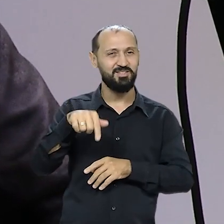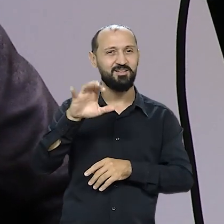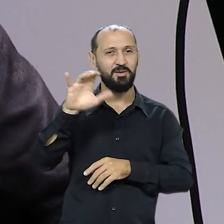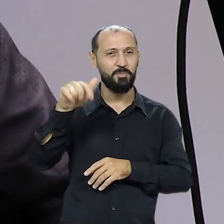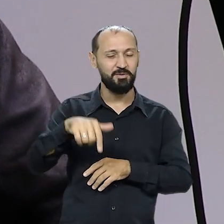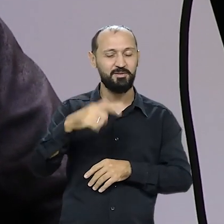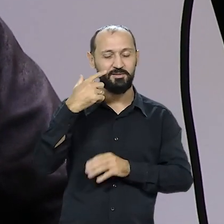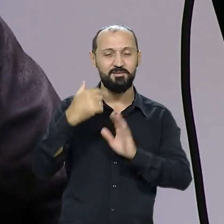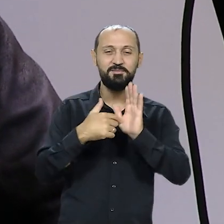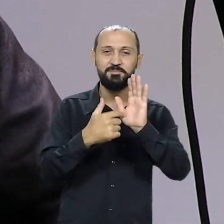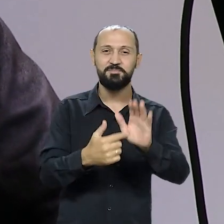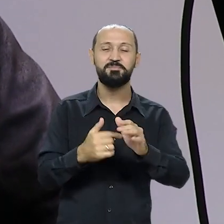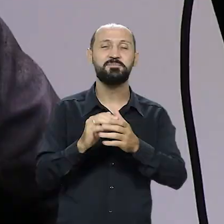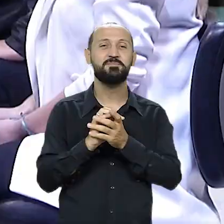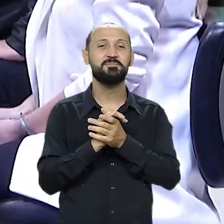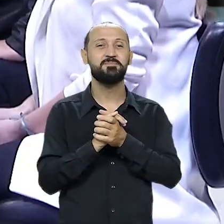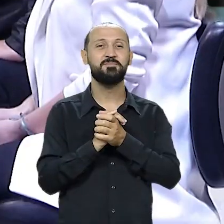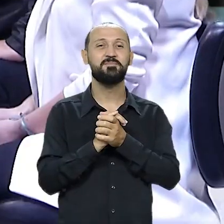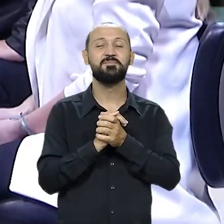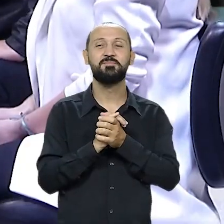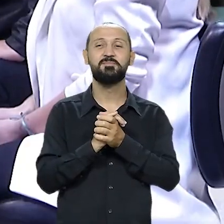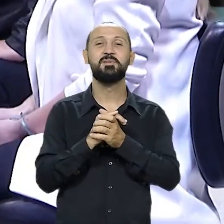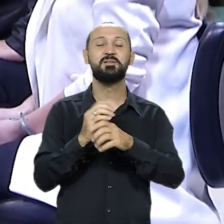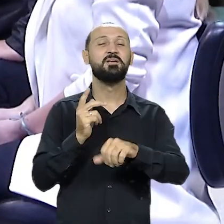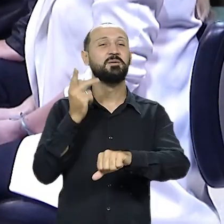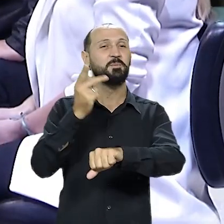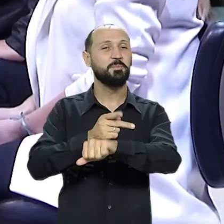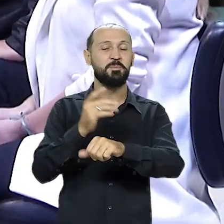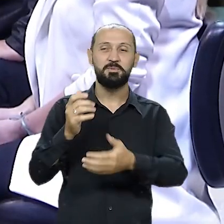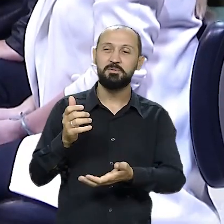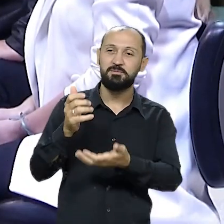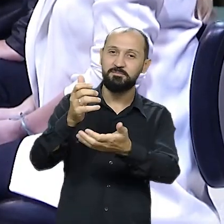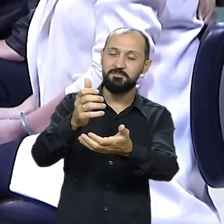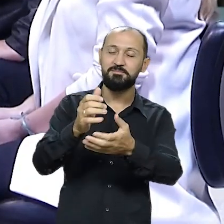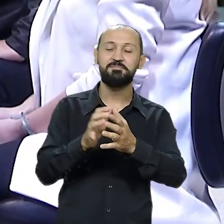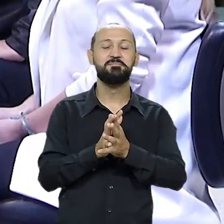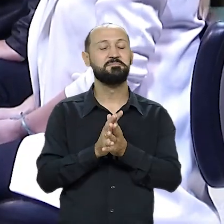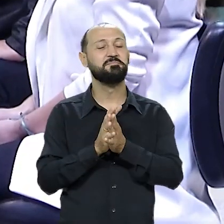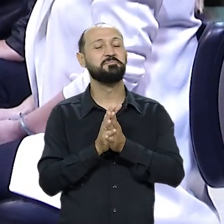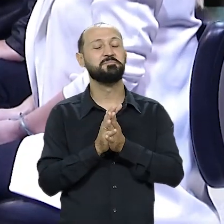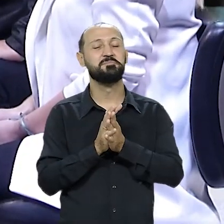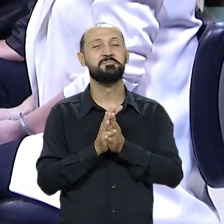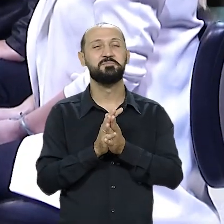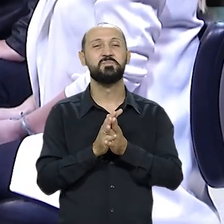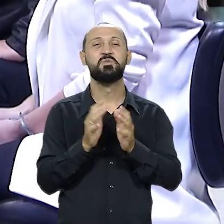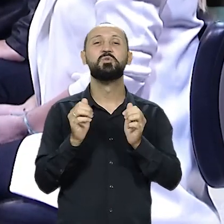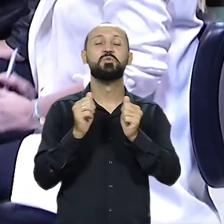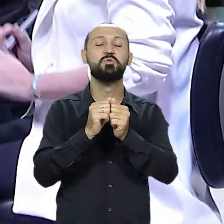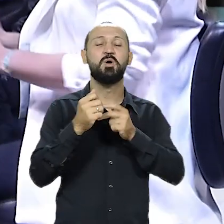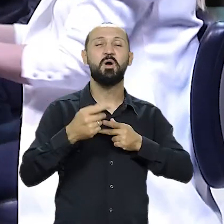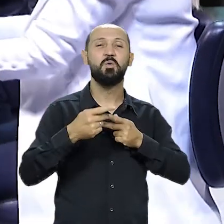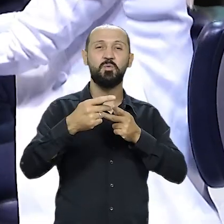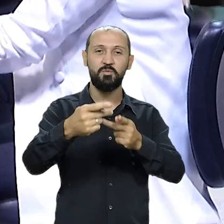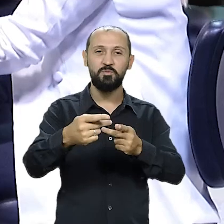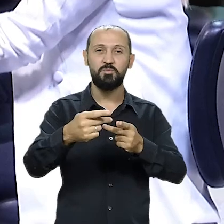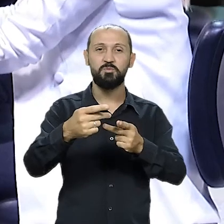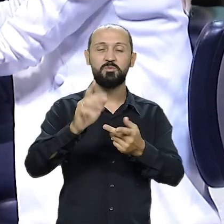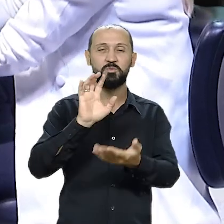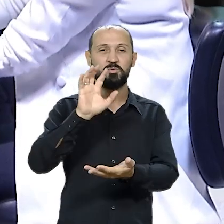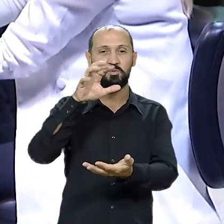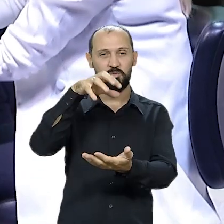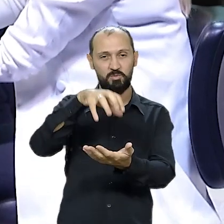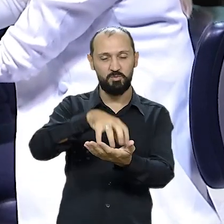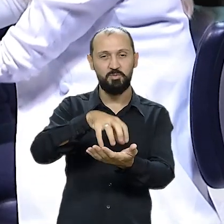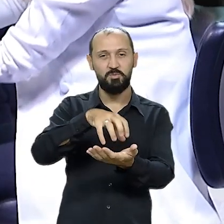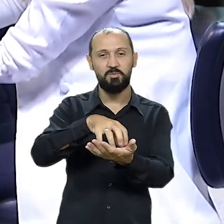Grande agora, né? Na Expo Grande, até entregando a premiação, Foi boa. né, com a convite